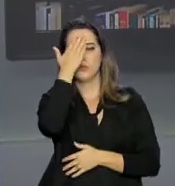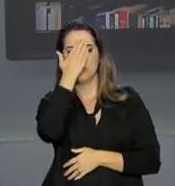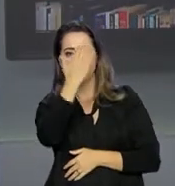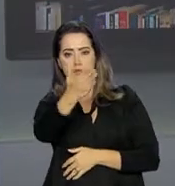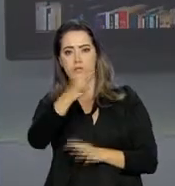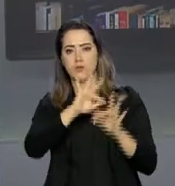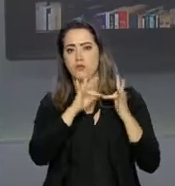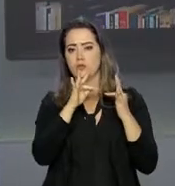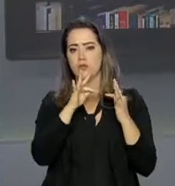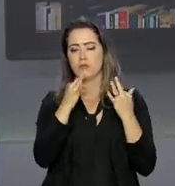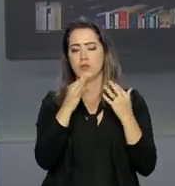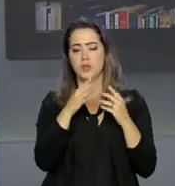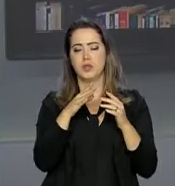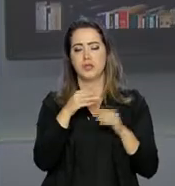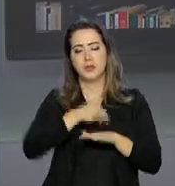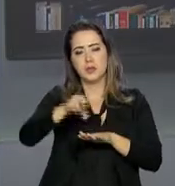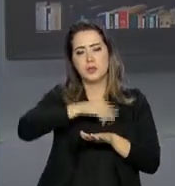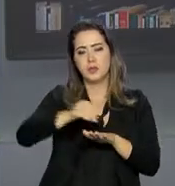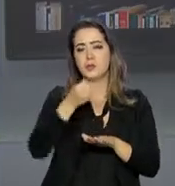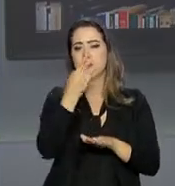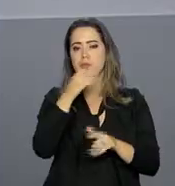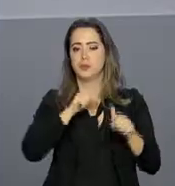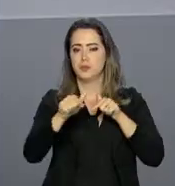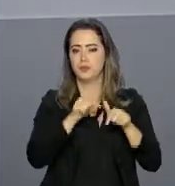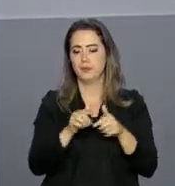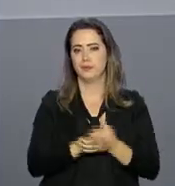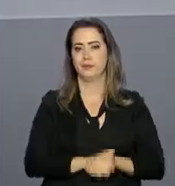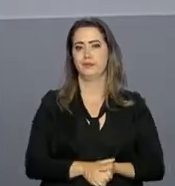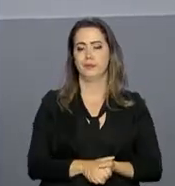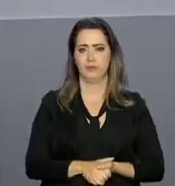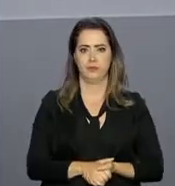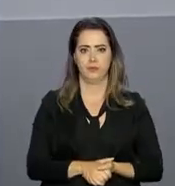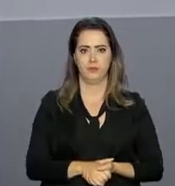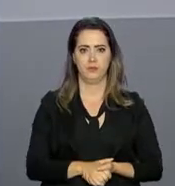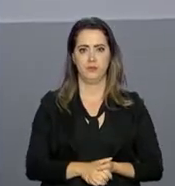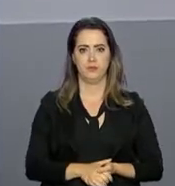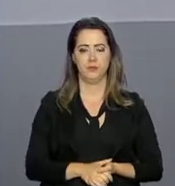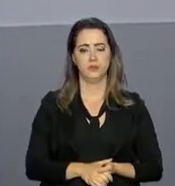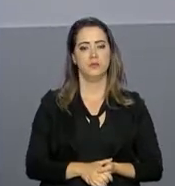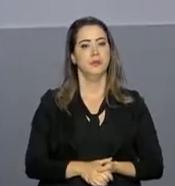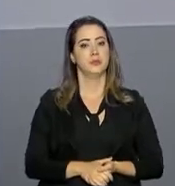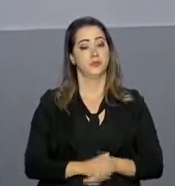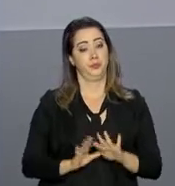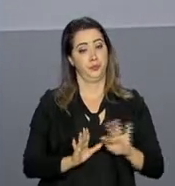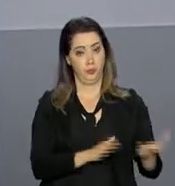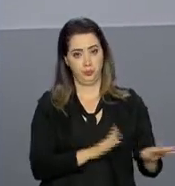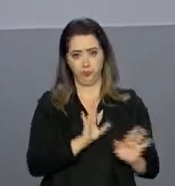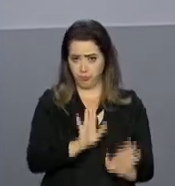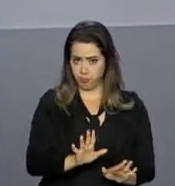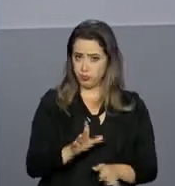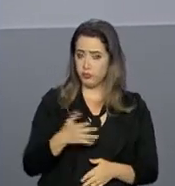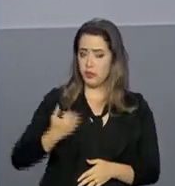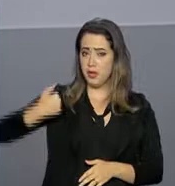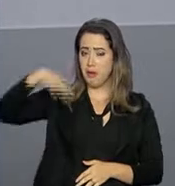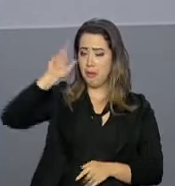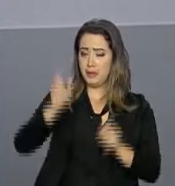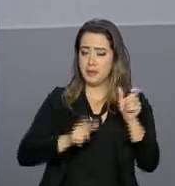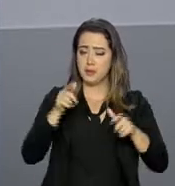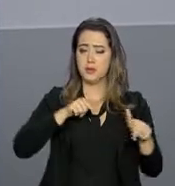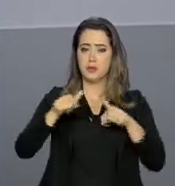obrigado pelas informações bom trabalho aí pra você mãe gente trabalhando de carteira assinada pelo quinto mês consecutivo